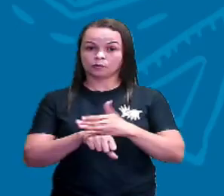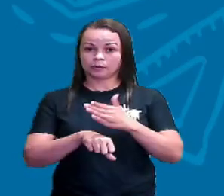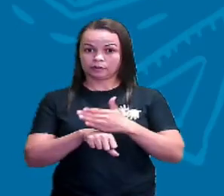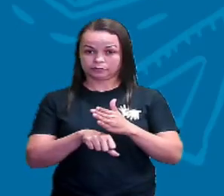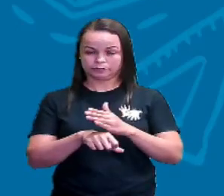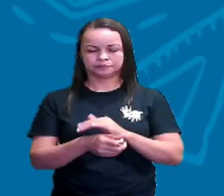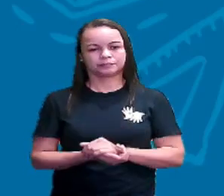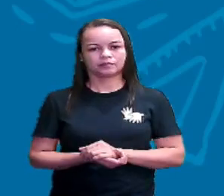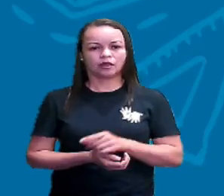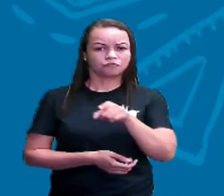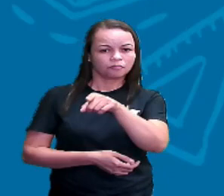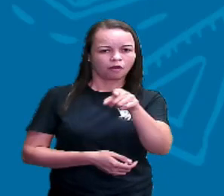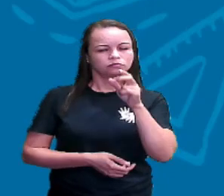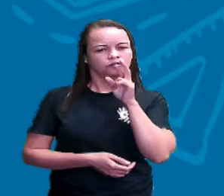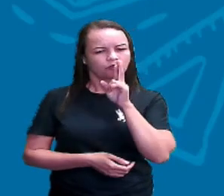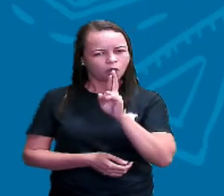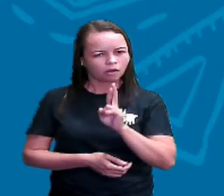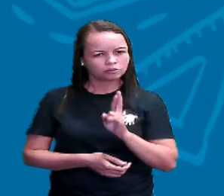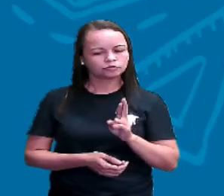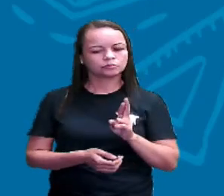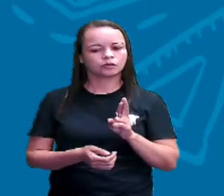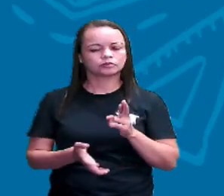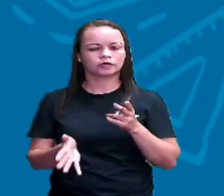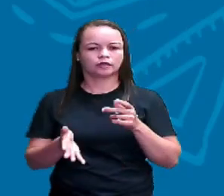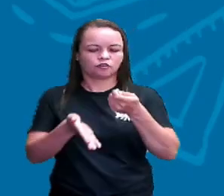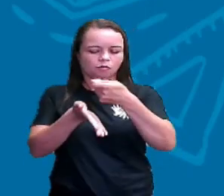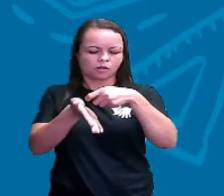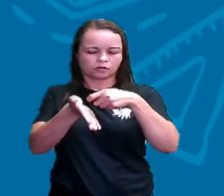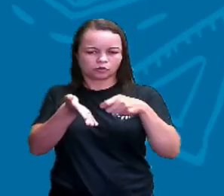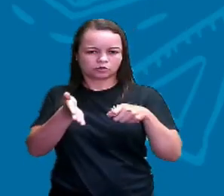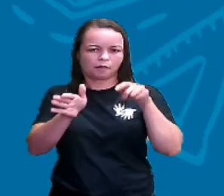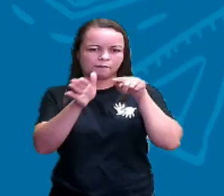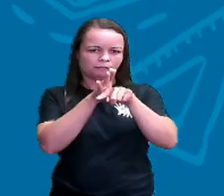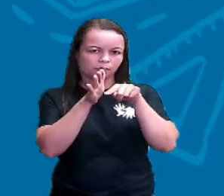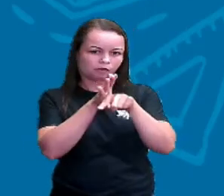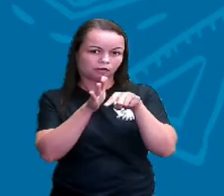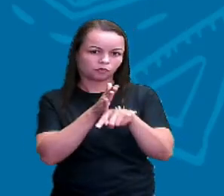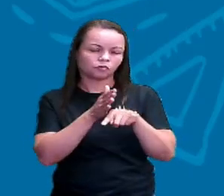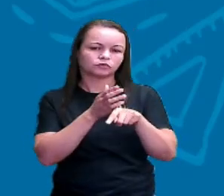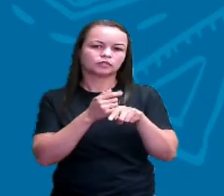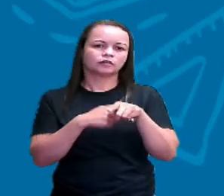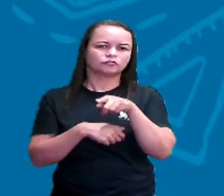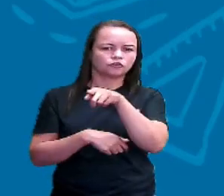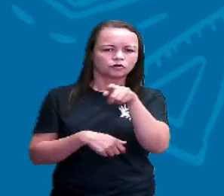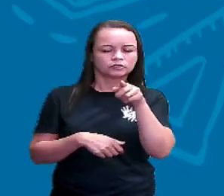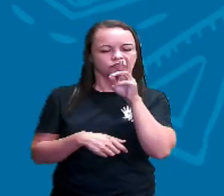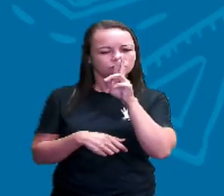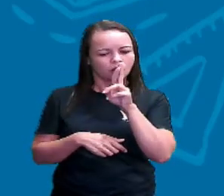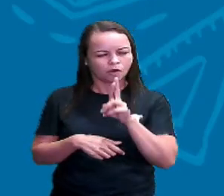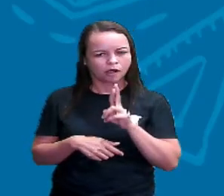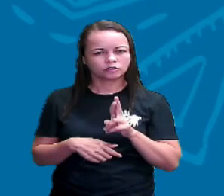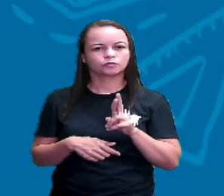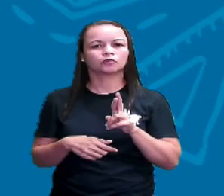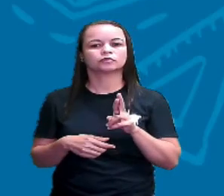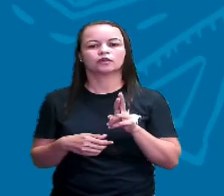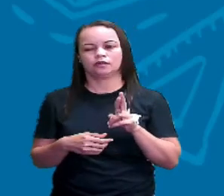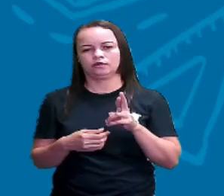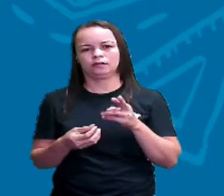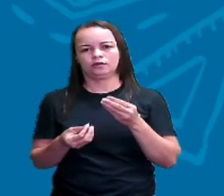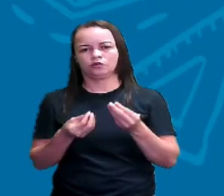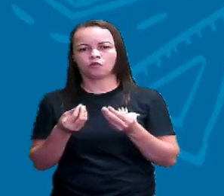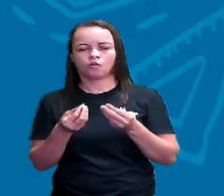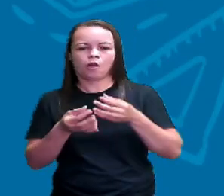vão responder, certo? Vocês vão anotar essas perguntas e aí vocês vão responder com